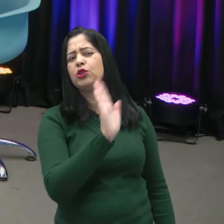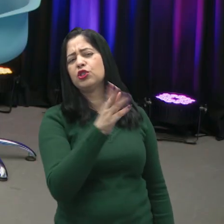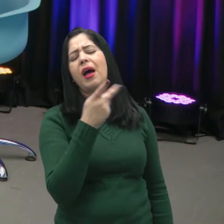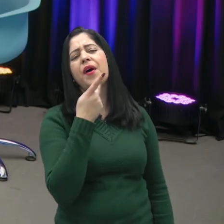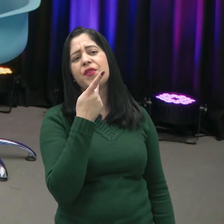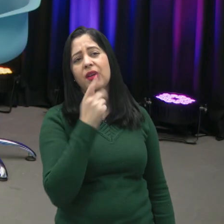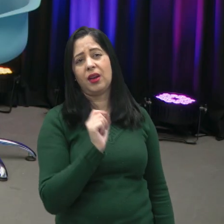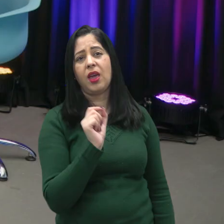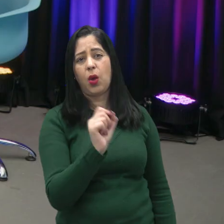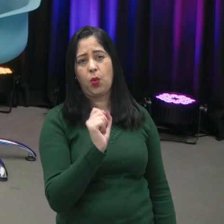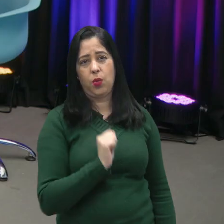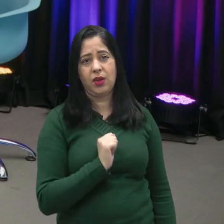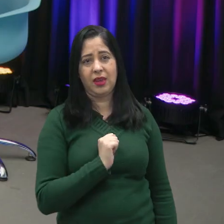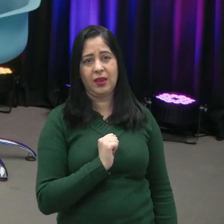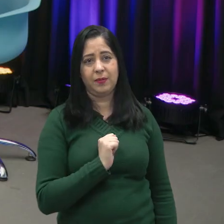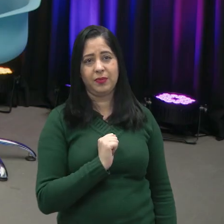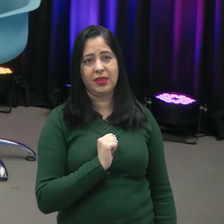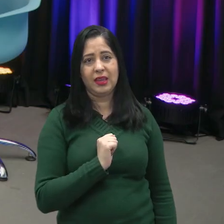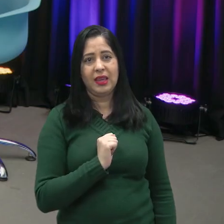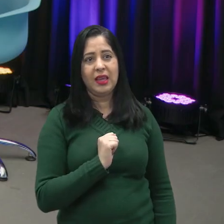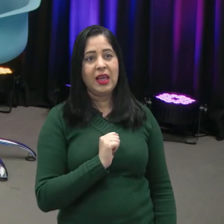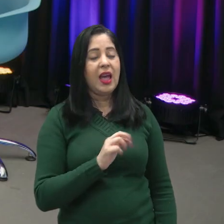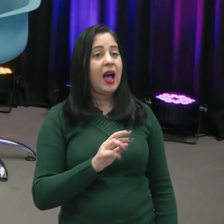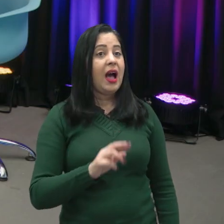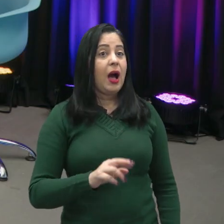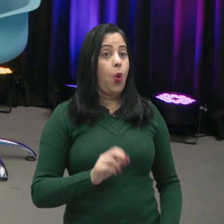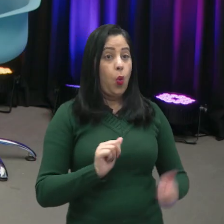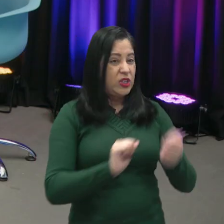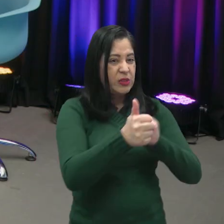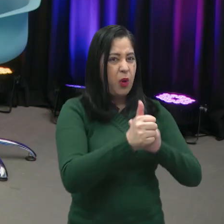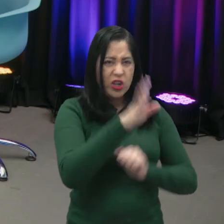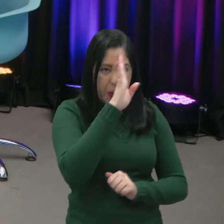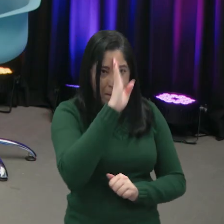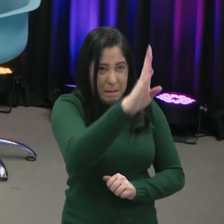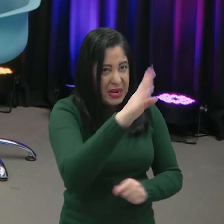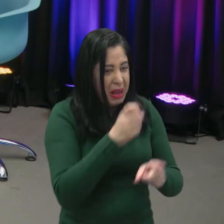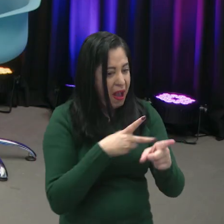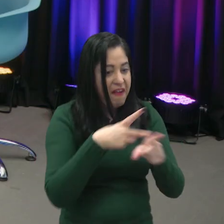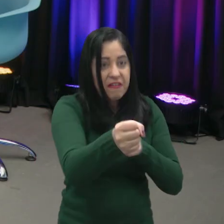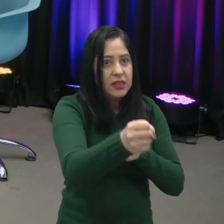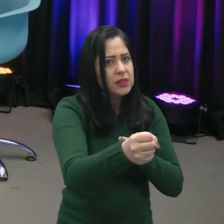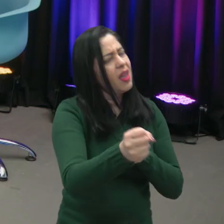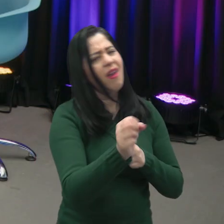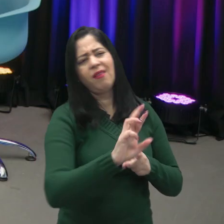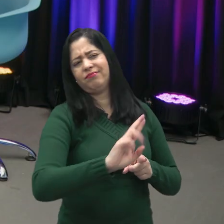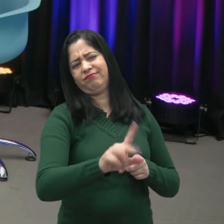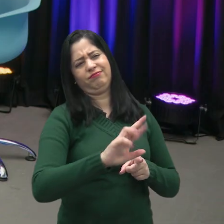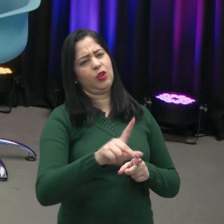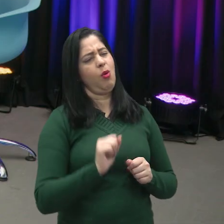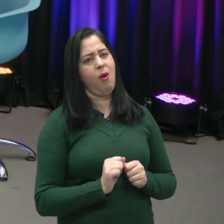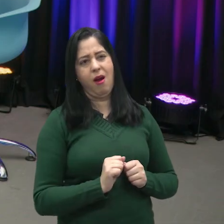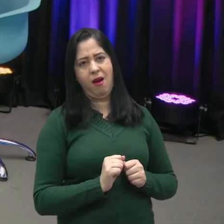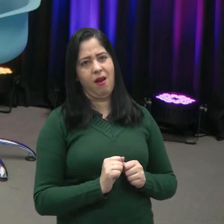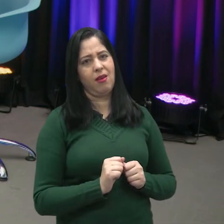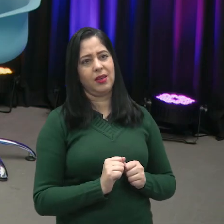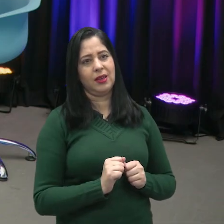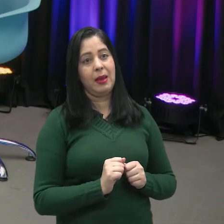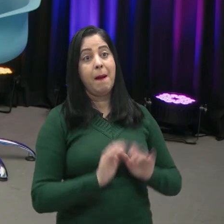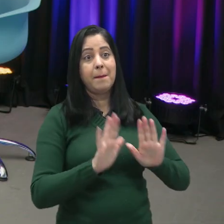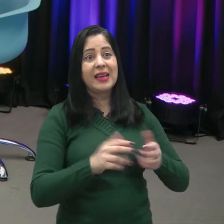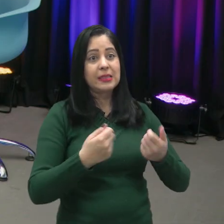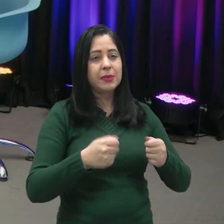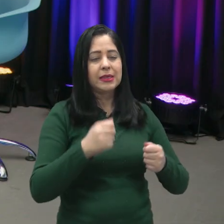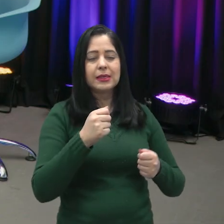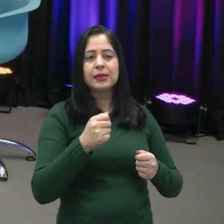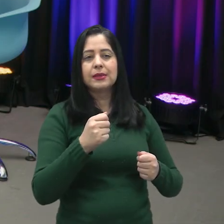que é ele saber, não entrar no esporte para aprender a vencer, tá? Também a aprender depois de uma